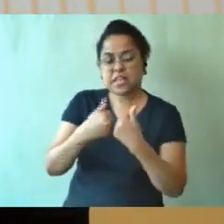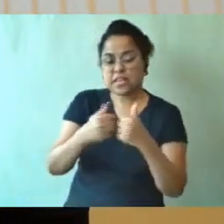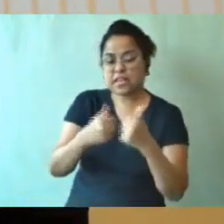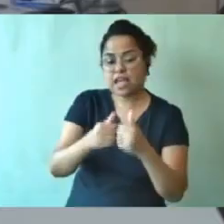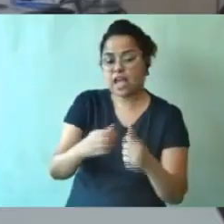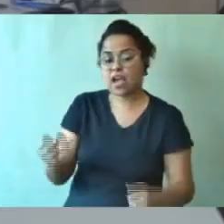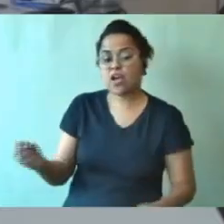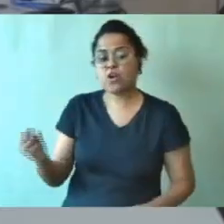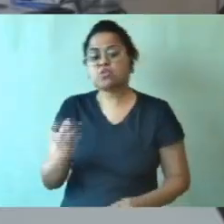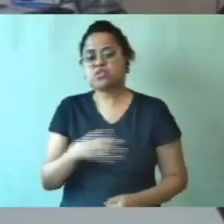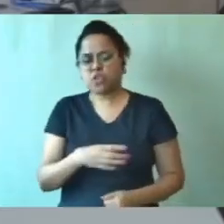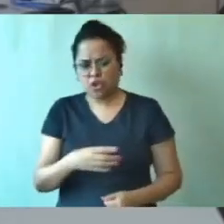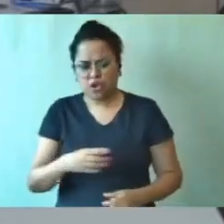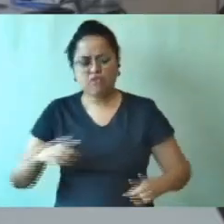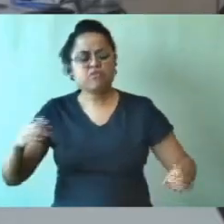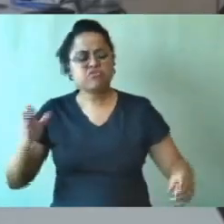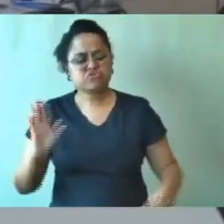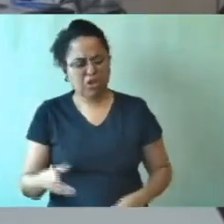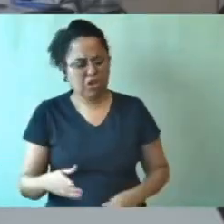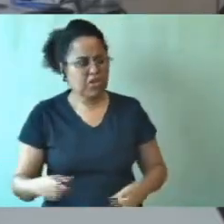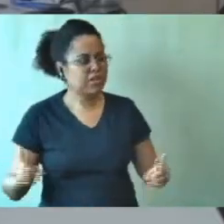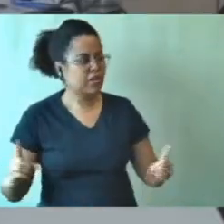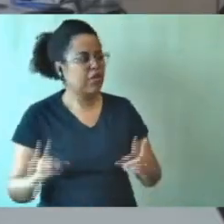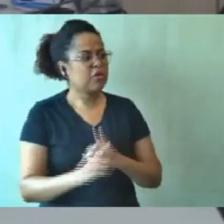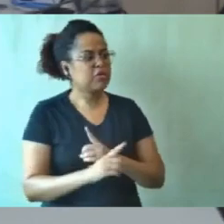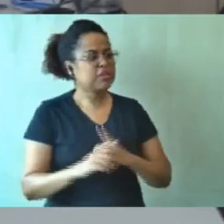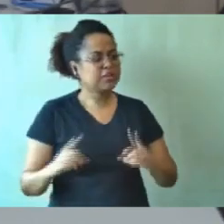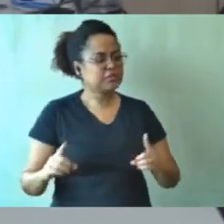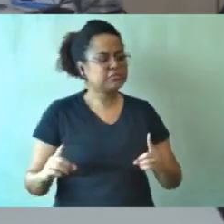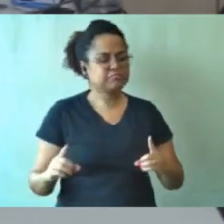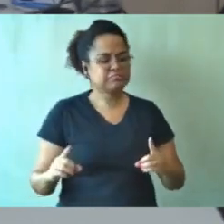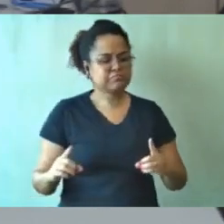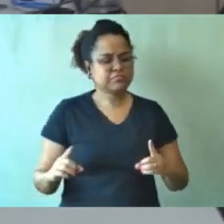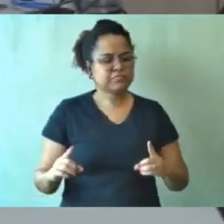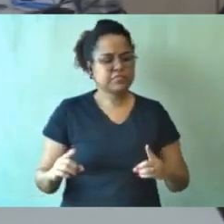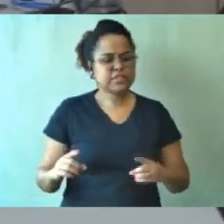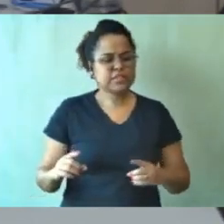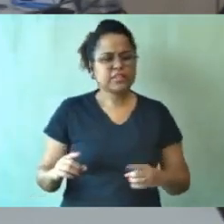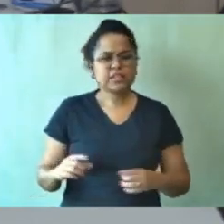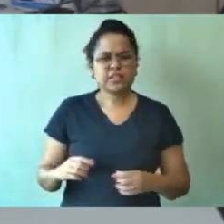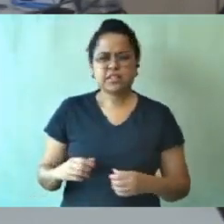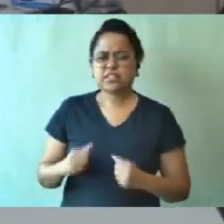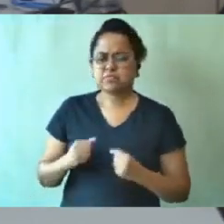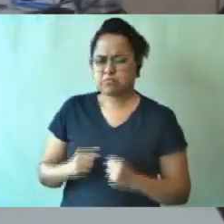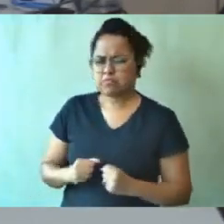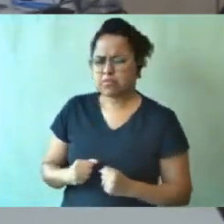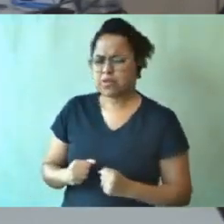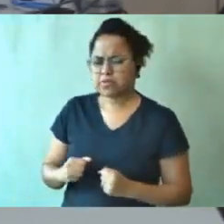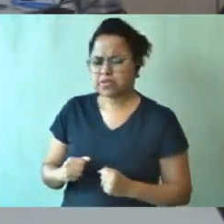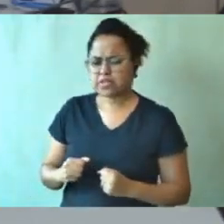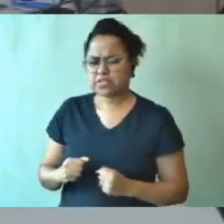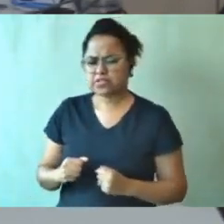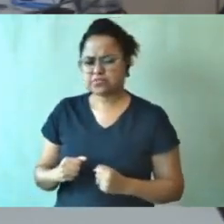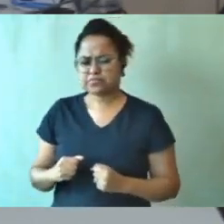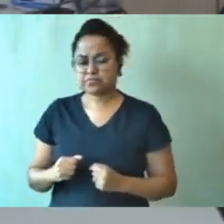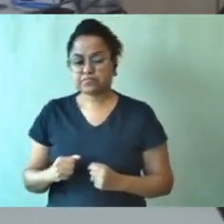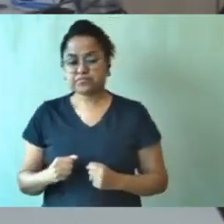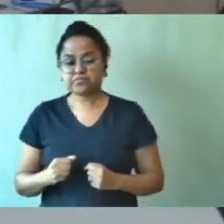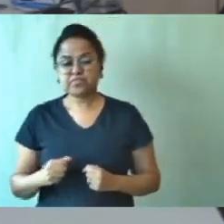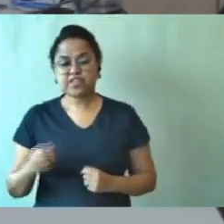depois se o senhor ali puder olhar para o vereadora, se me permite, só uma parte nesse assunto. Senhor Nilo, senhor Rubens,